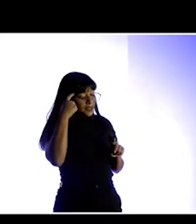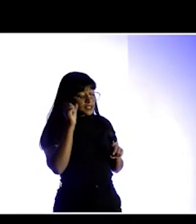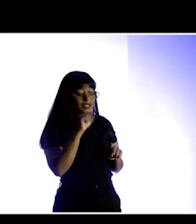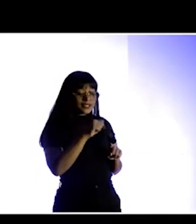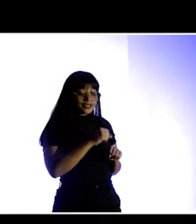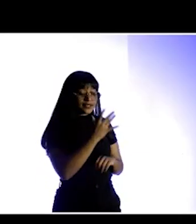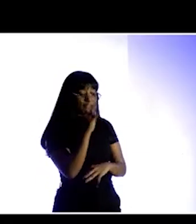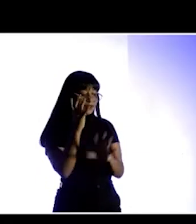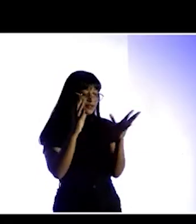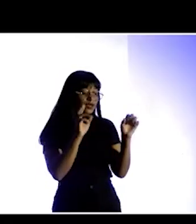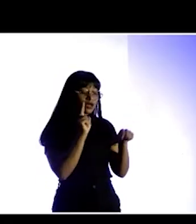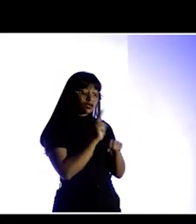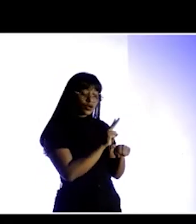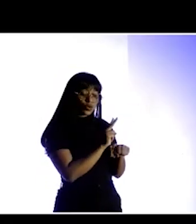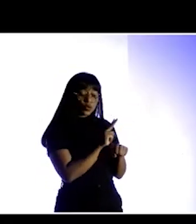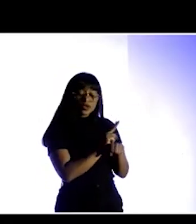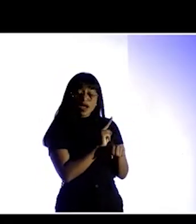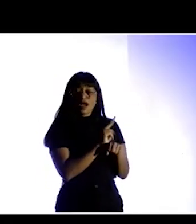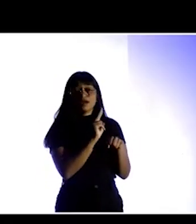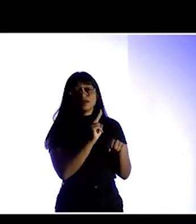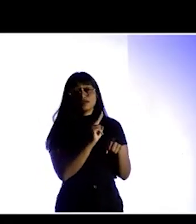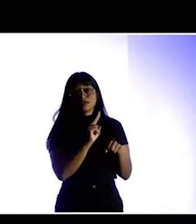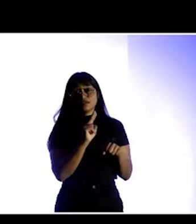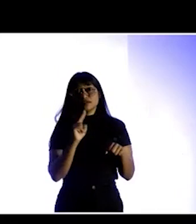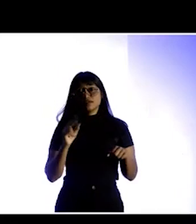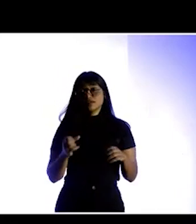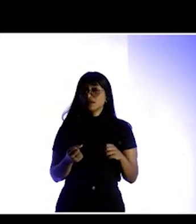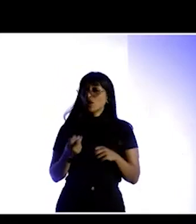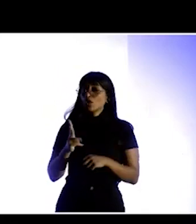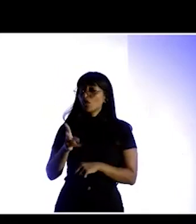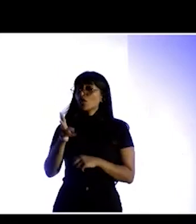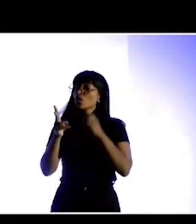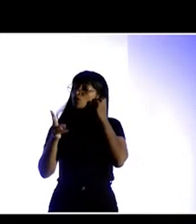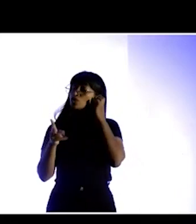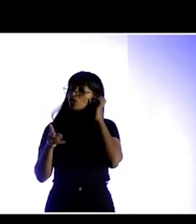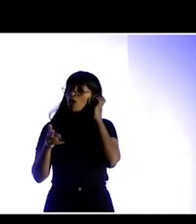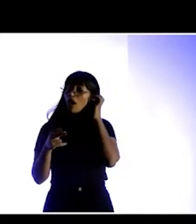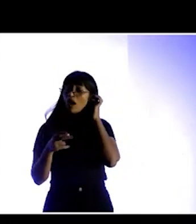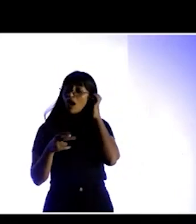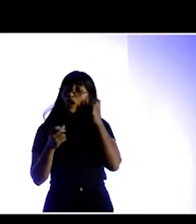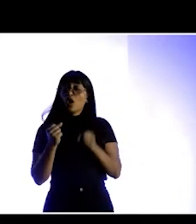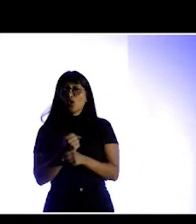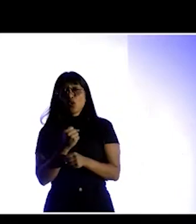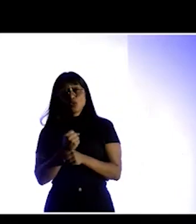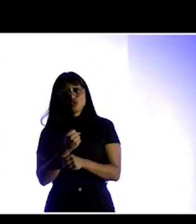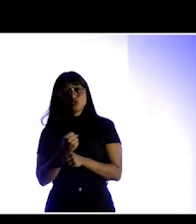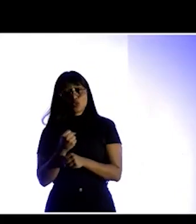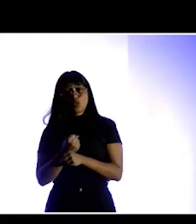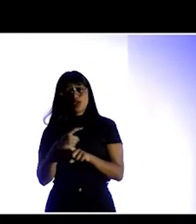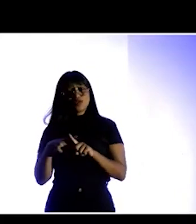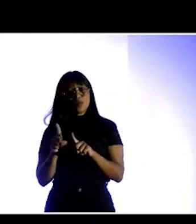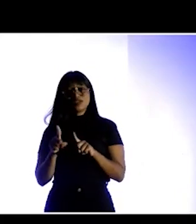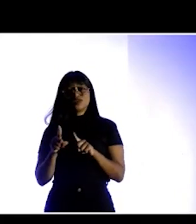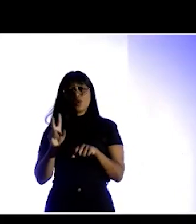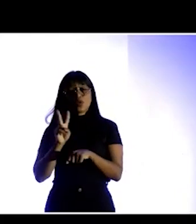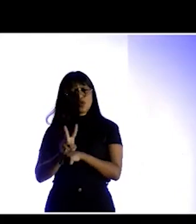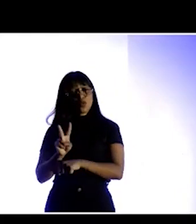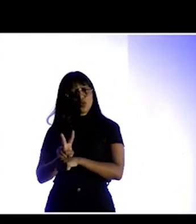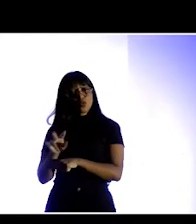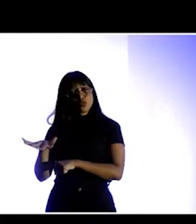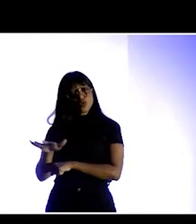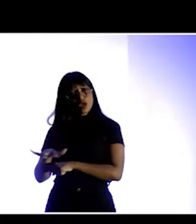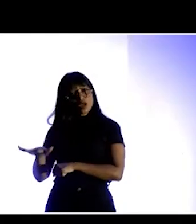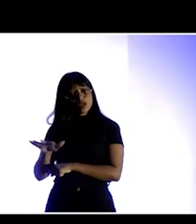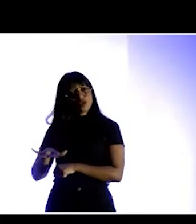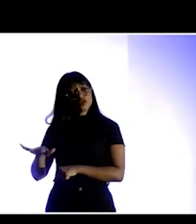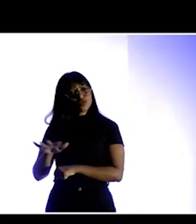pensar em sair construindo infraestruturas aí muitas vezes sem critério. Temos ações de monitoramento do clima presente